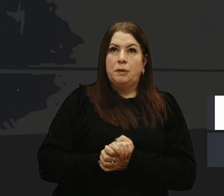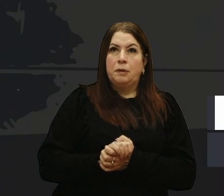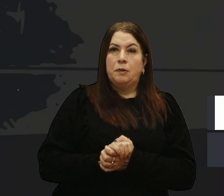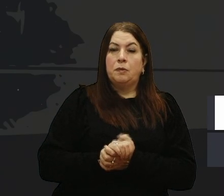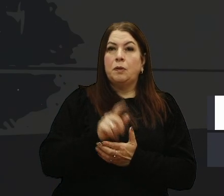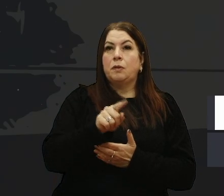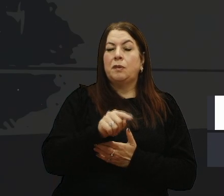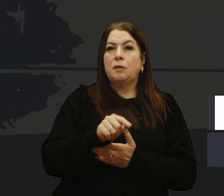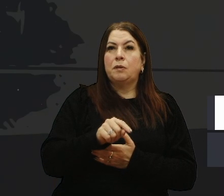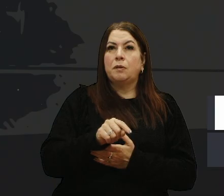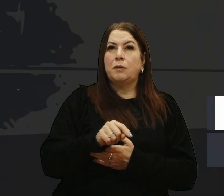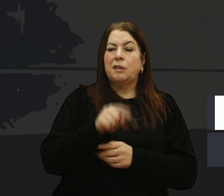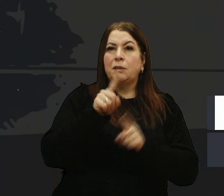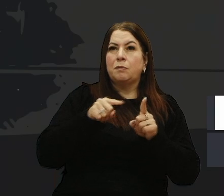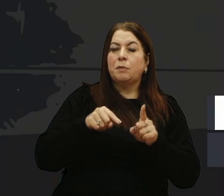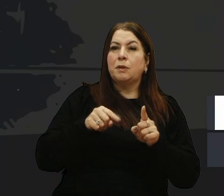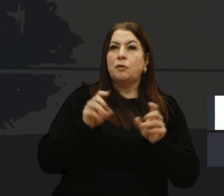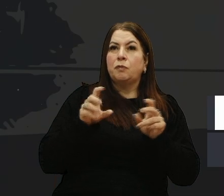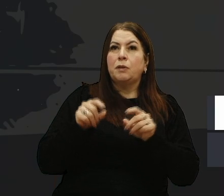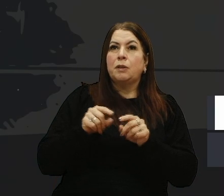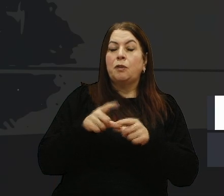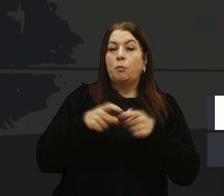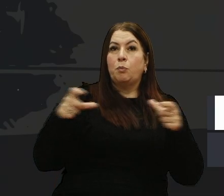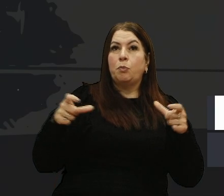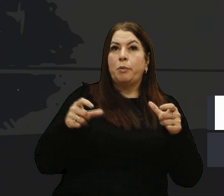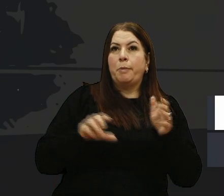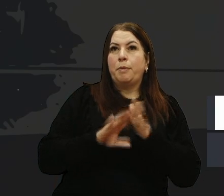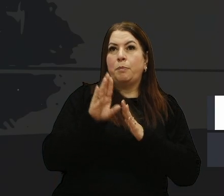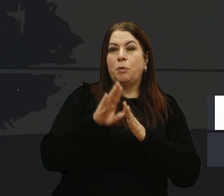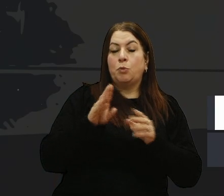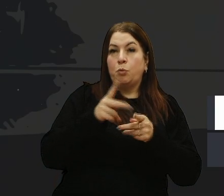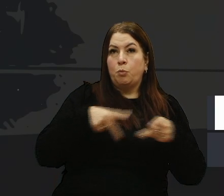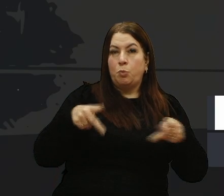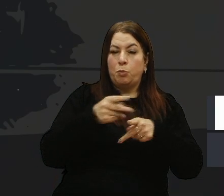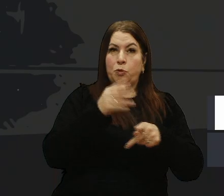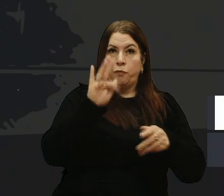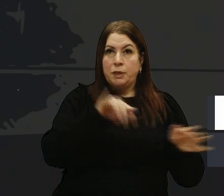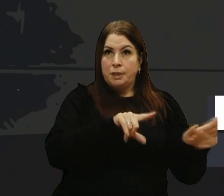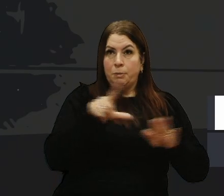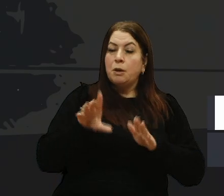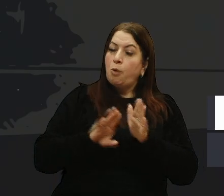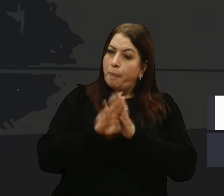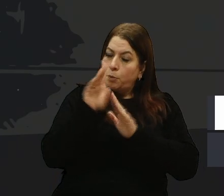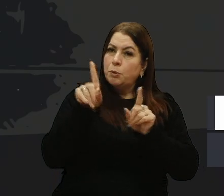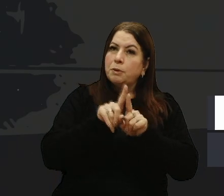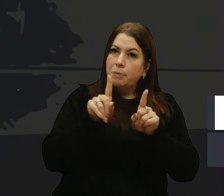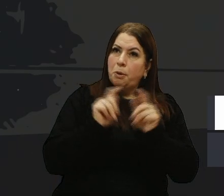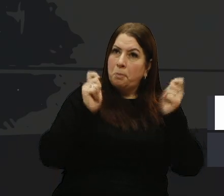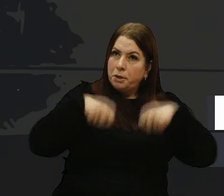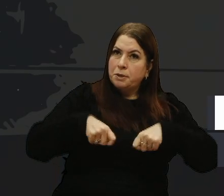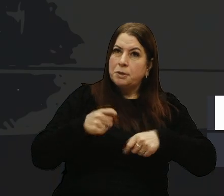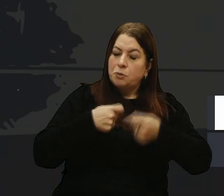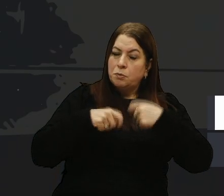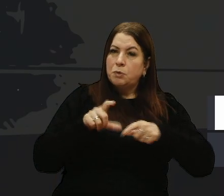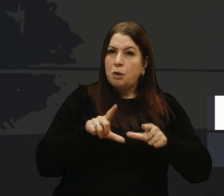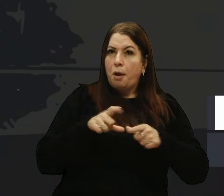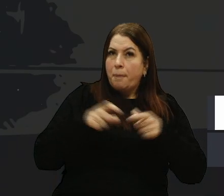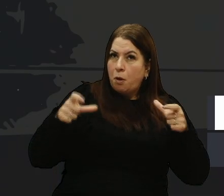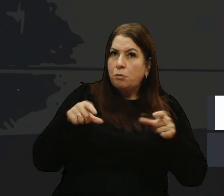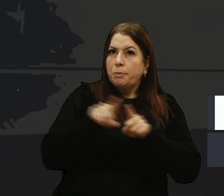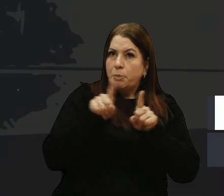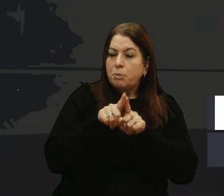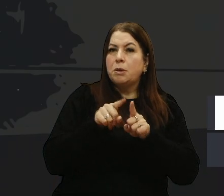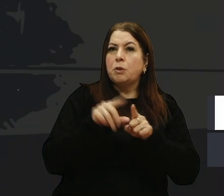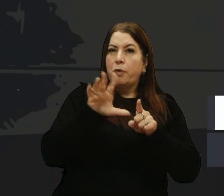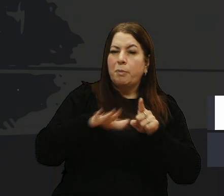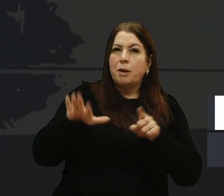Aí o infográfico rápido de vendas, né? O volume de vendas aumentou, o público no final de semana aumentou também, o potenciais negócios aumentou. O